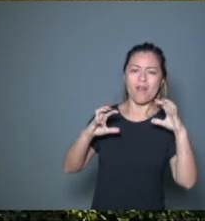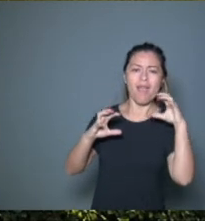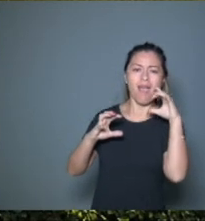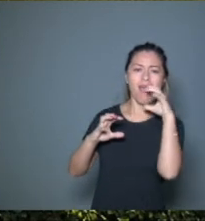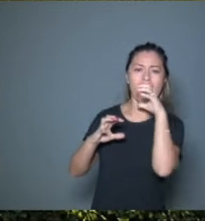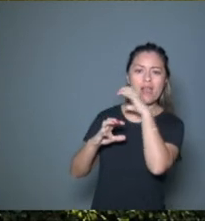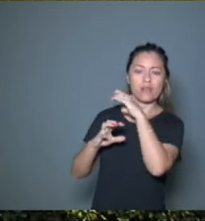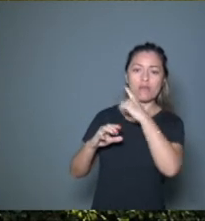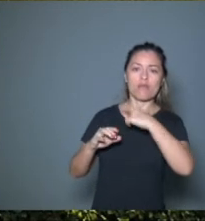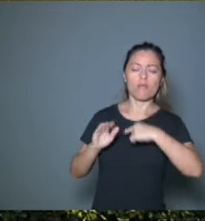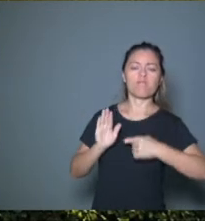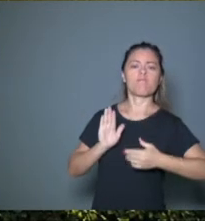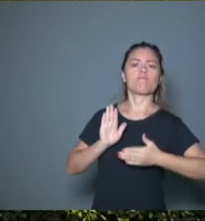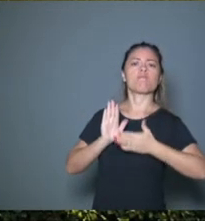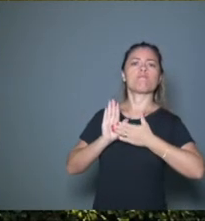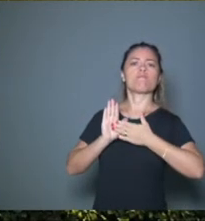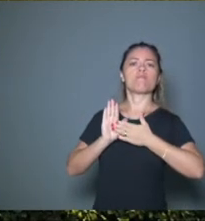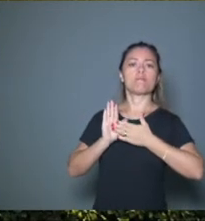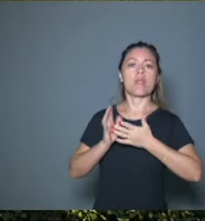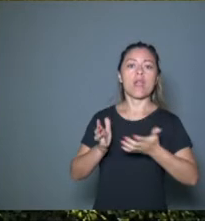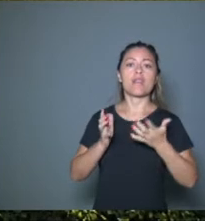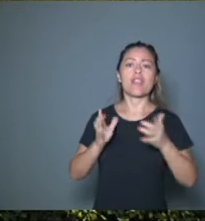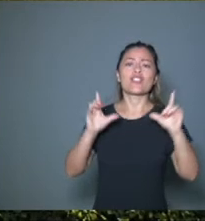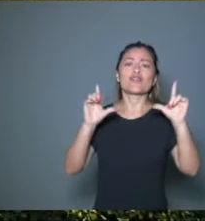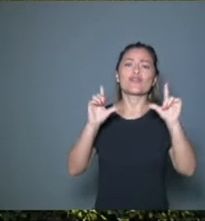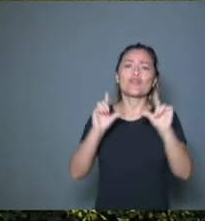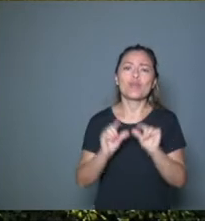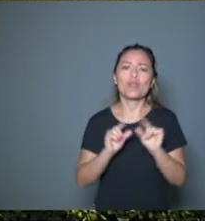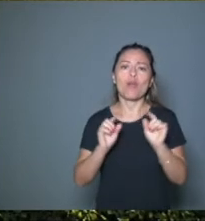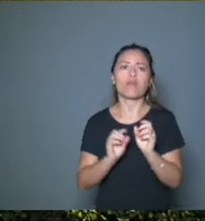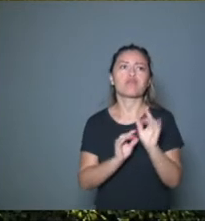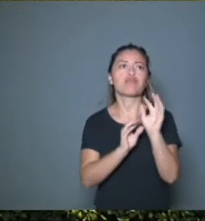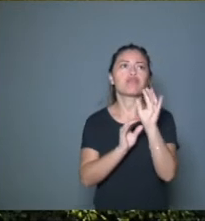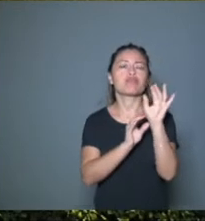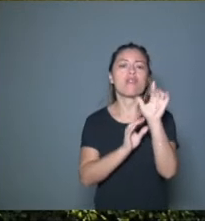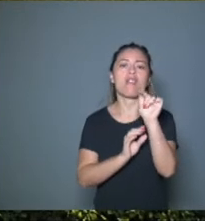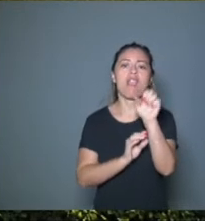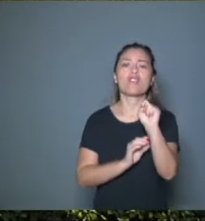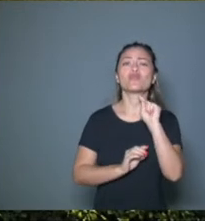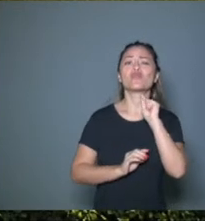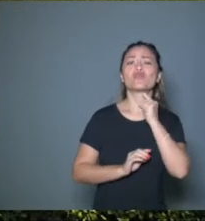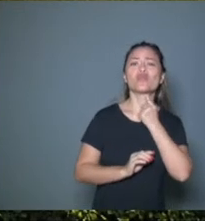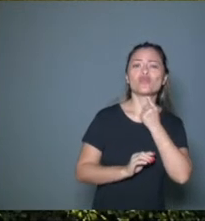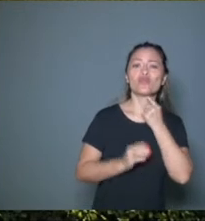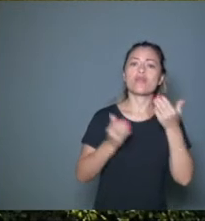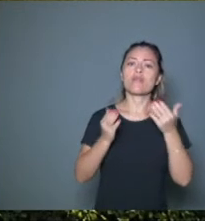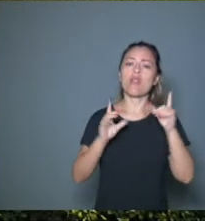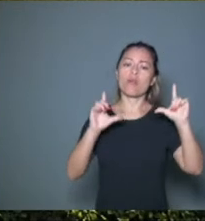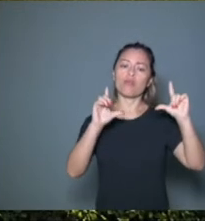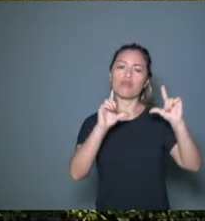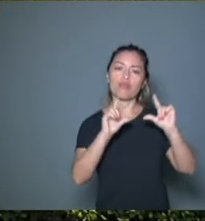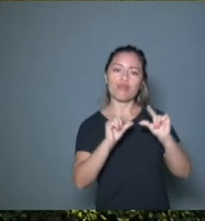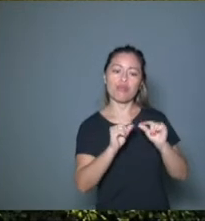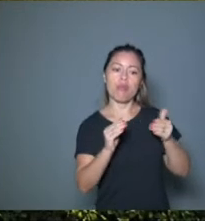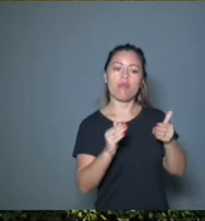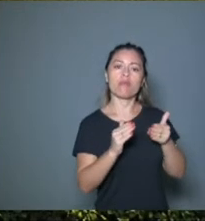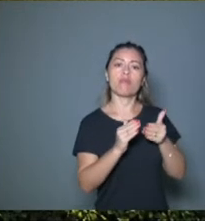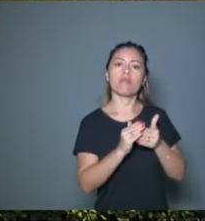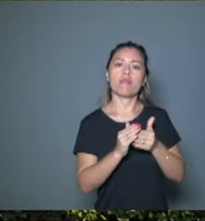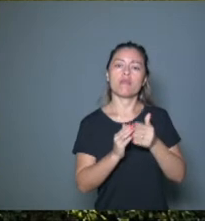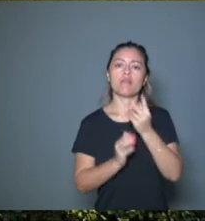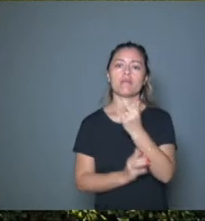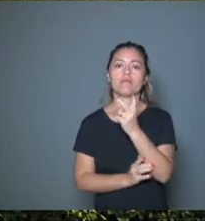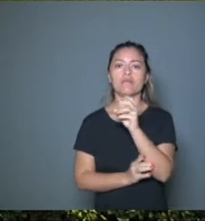reduzir em 25% as nossas emissões com base em 2019 até 2030, coincidindo com a